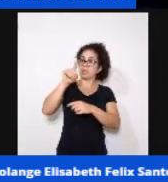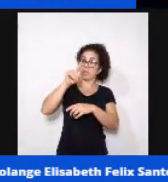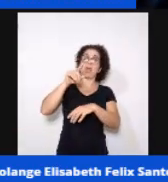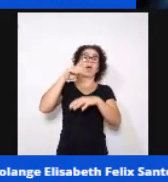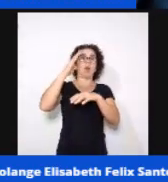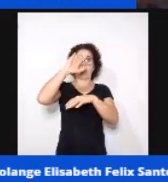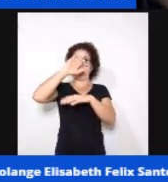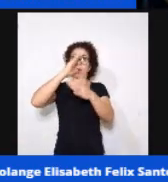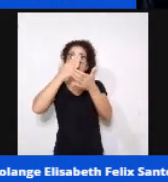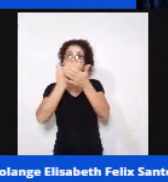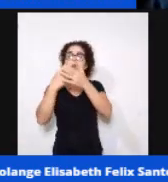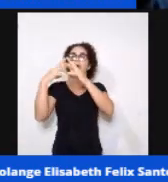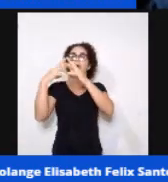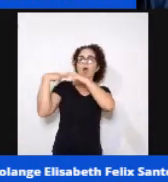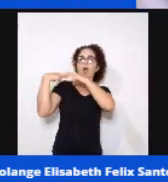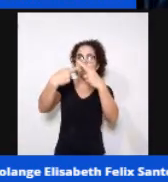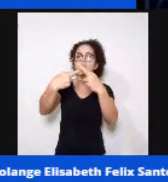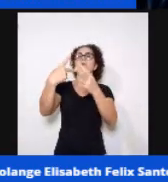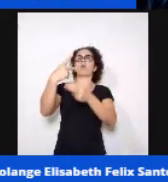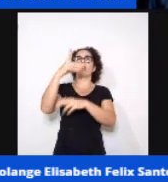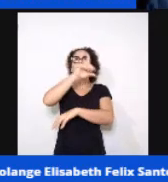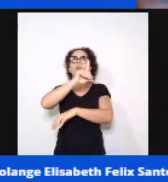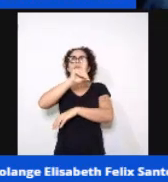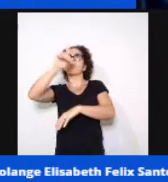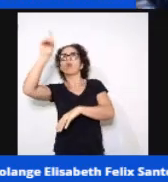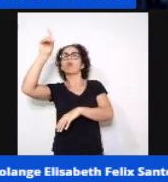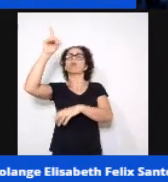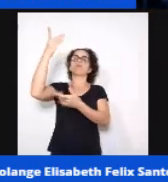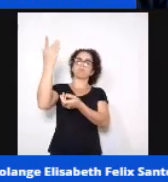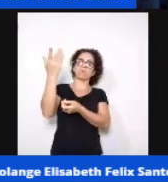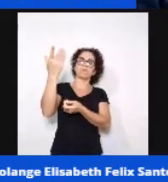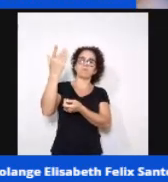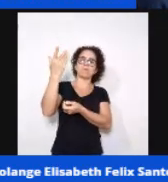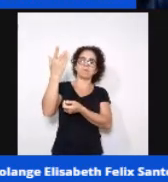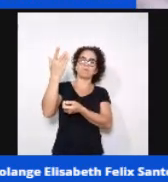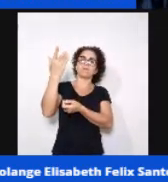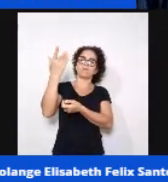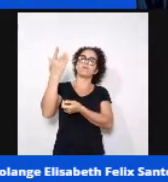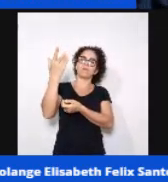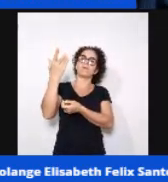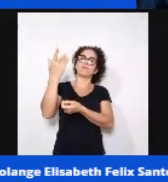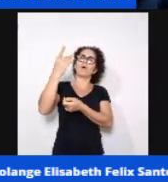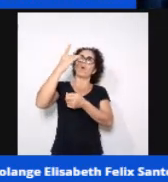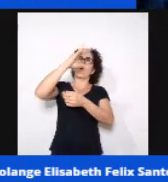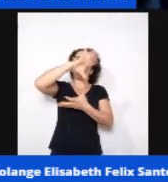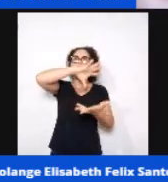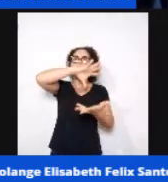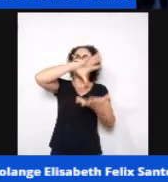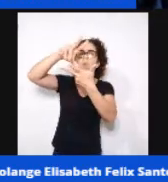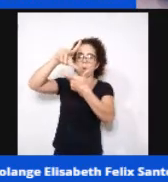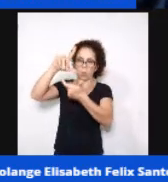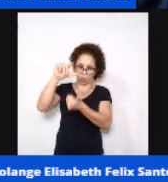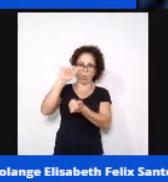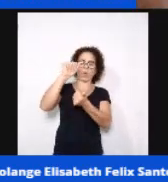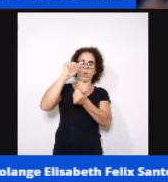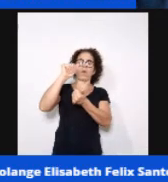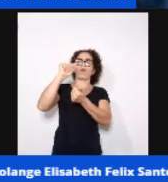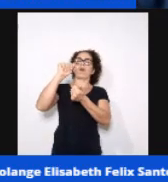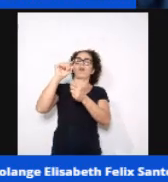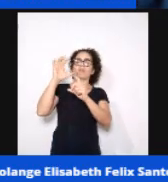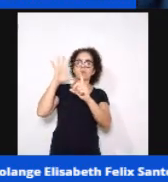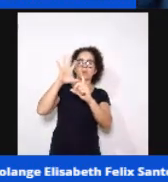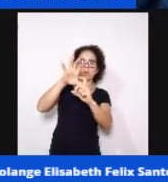ou em qualquer outra questão do universo, quer dizer, deposita nisso, acredita nisso, que a tua resiliência ela vem. E a